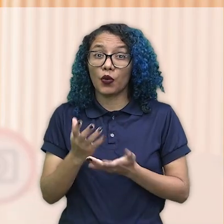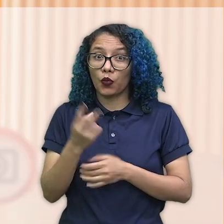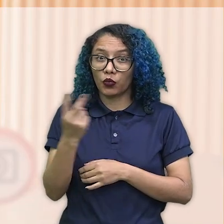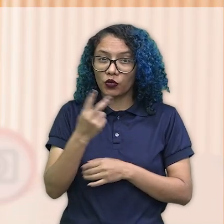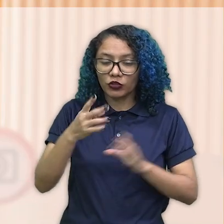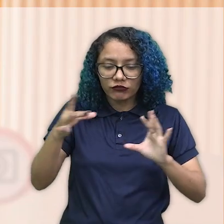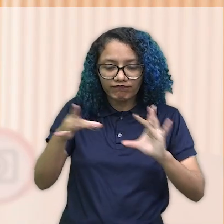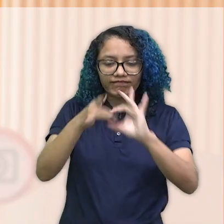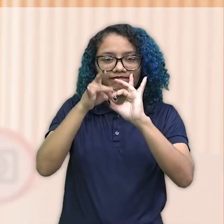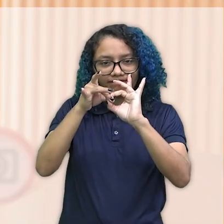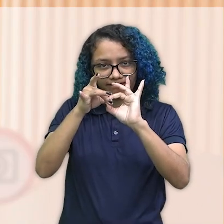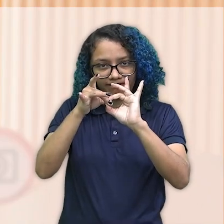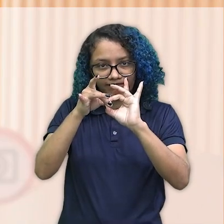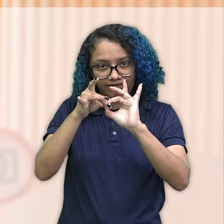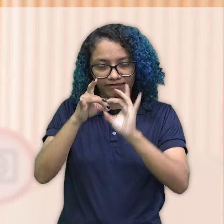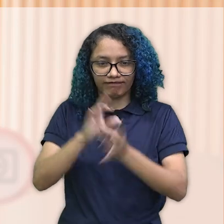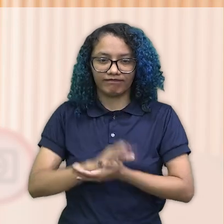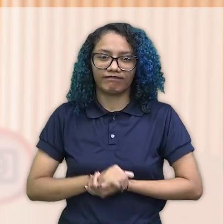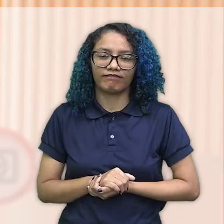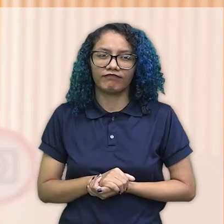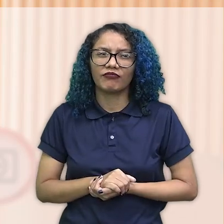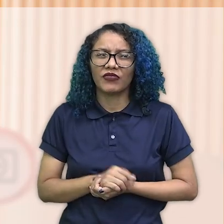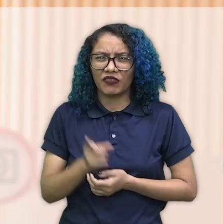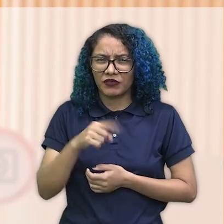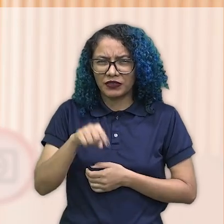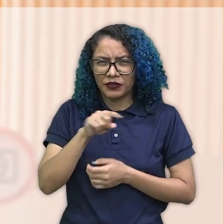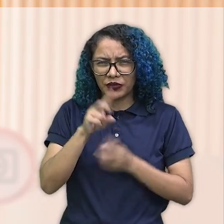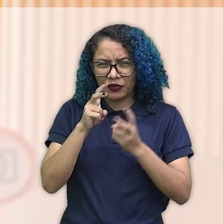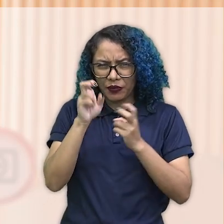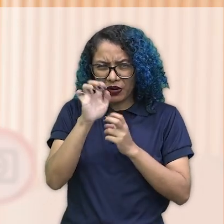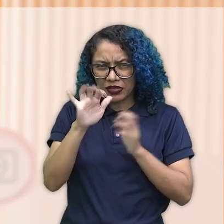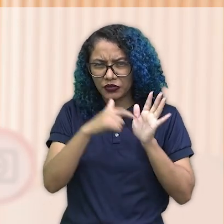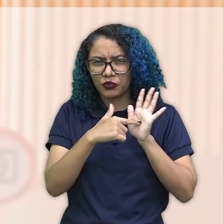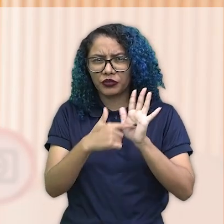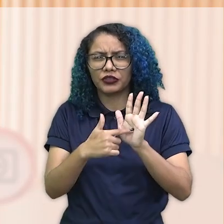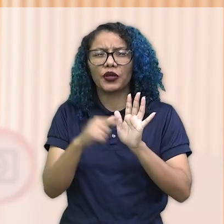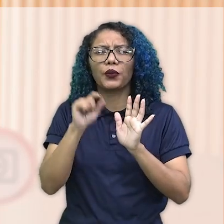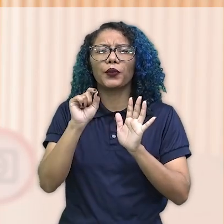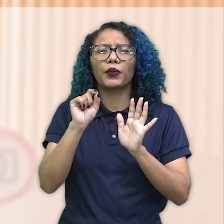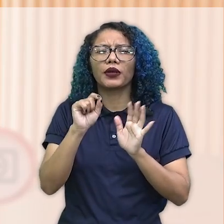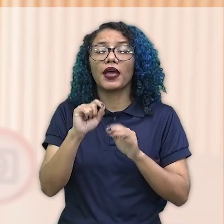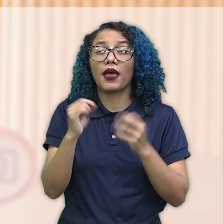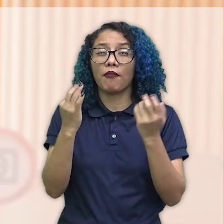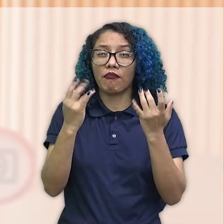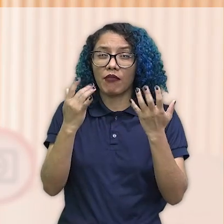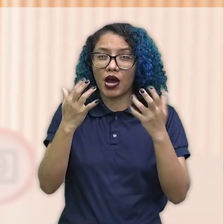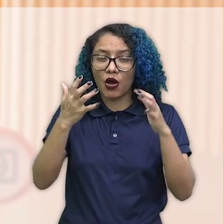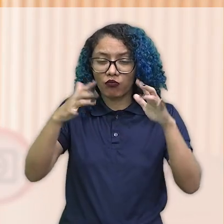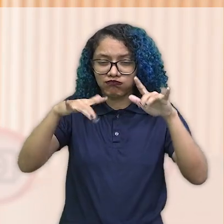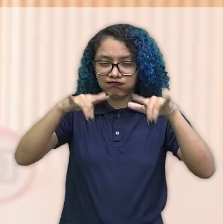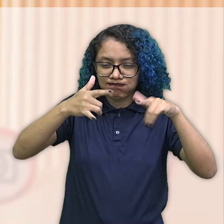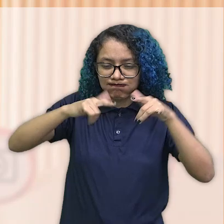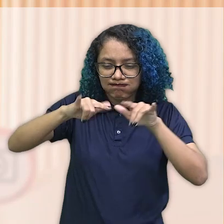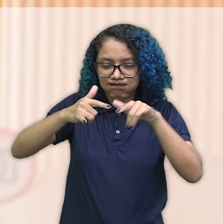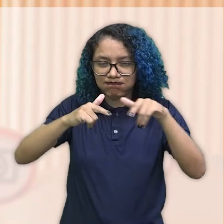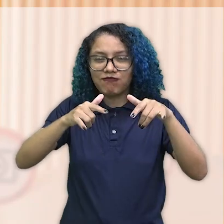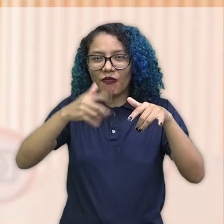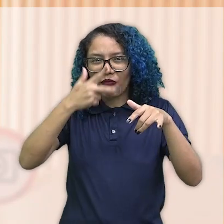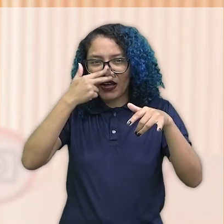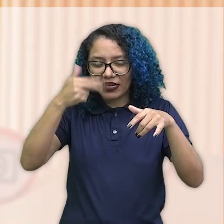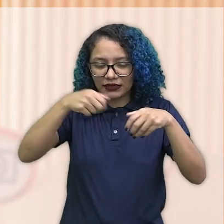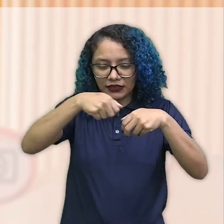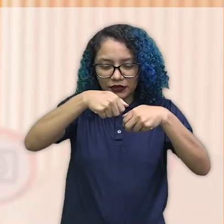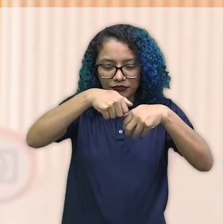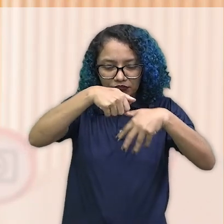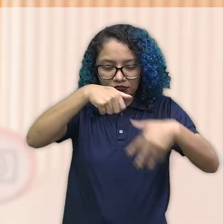dois aí. Vocês viram naquela imagem lá, quando eu estava mostrando a cartela, vocês viram o quê? Aquelas mãozinhas